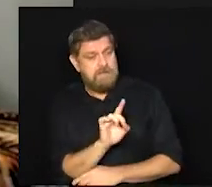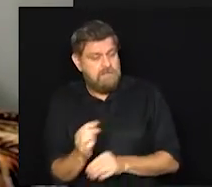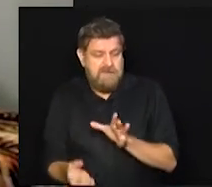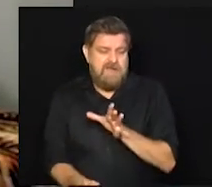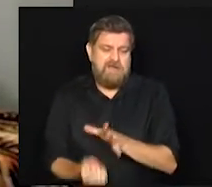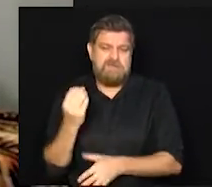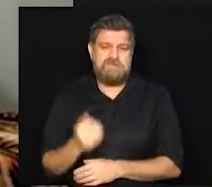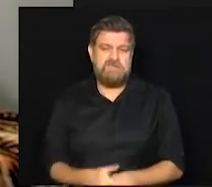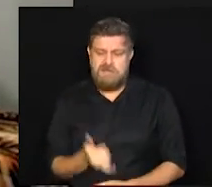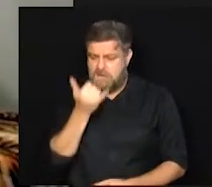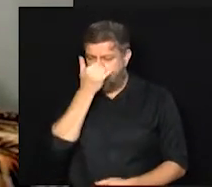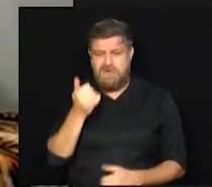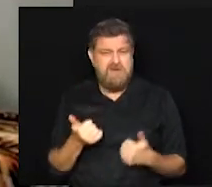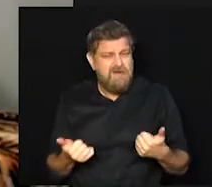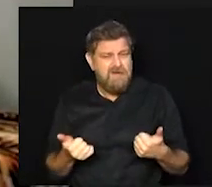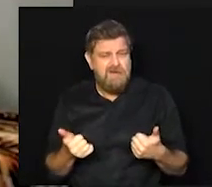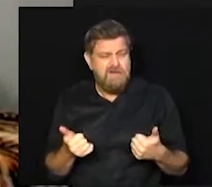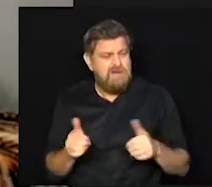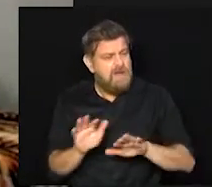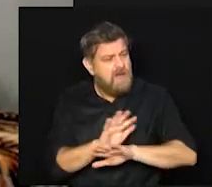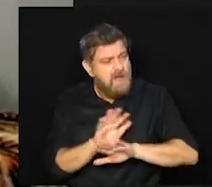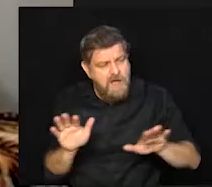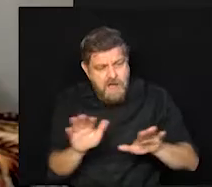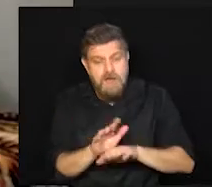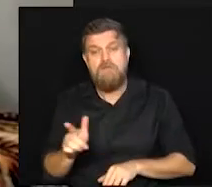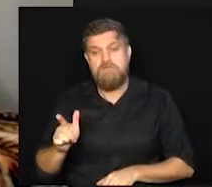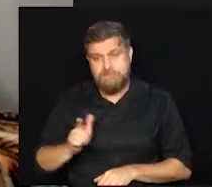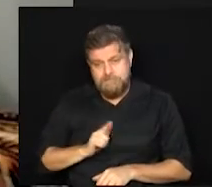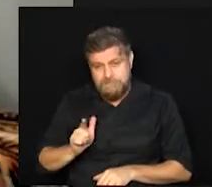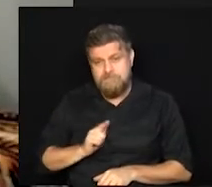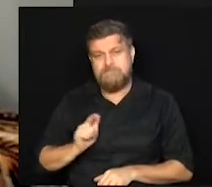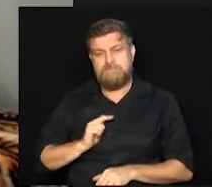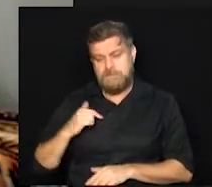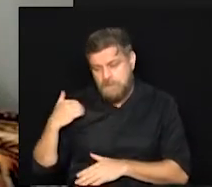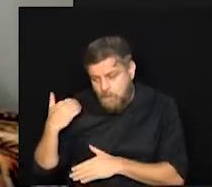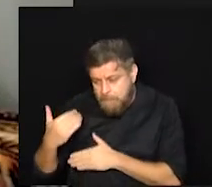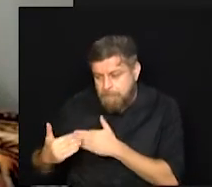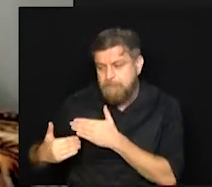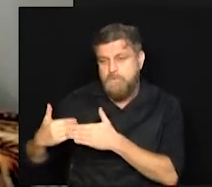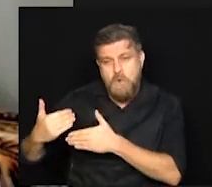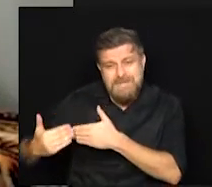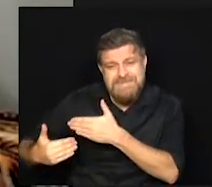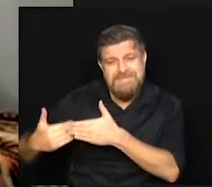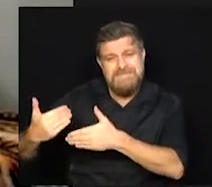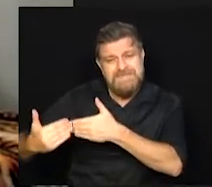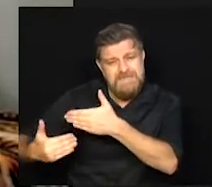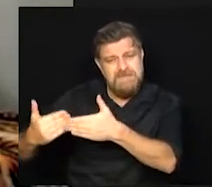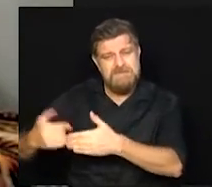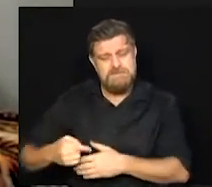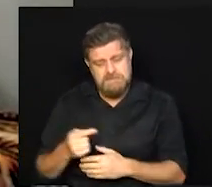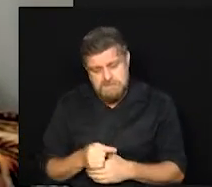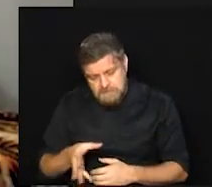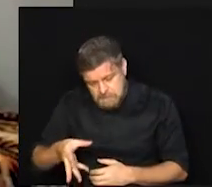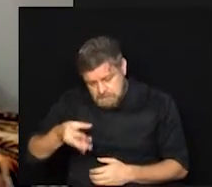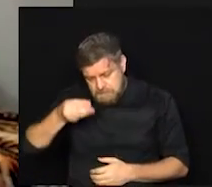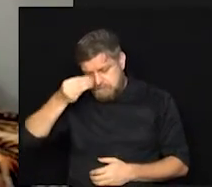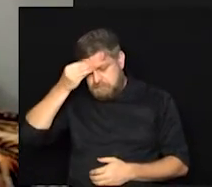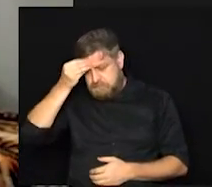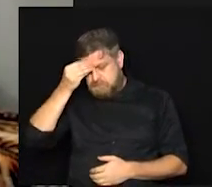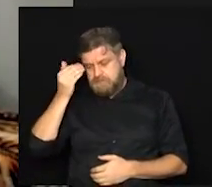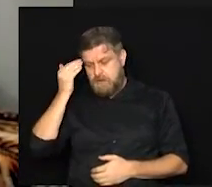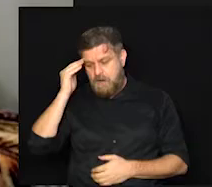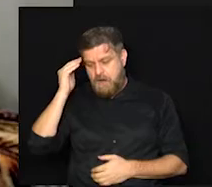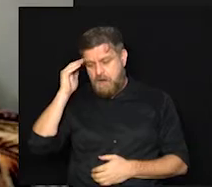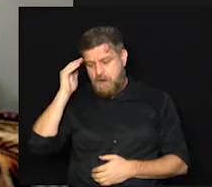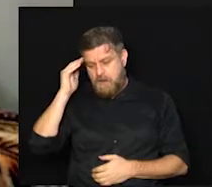aconteceu e está tudo bem. Tem tudo um processo, tem tudo um tempo até